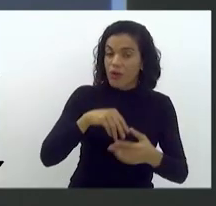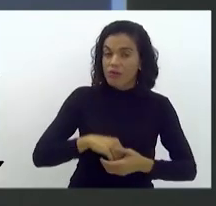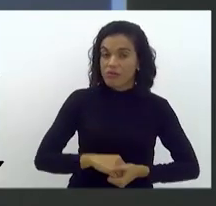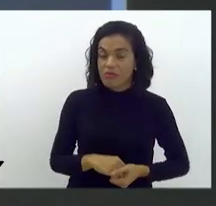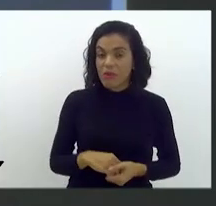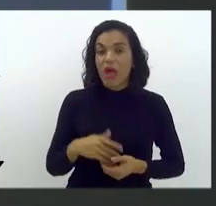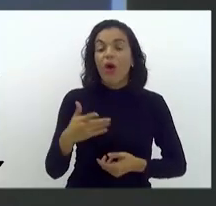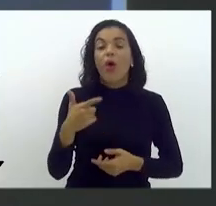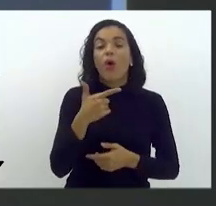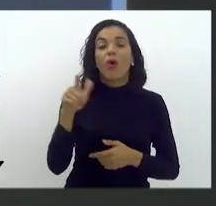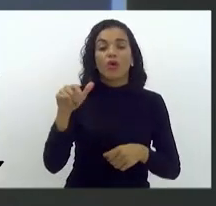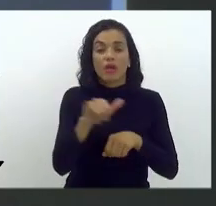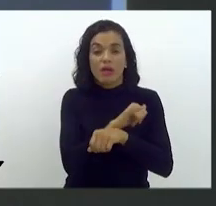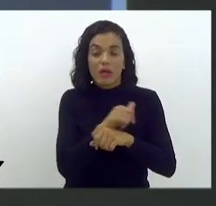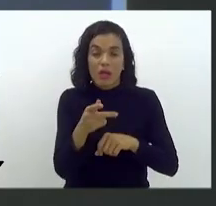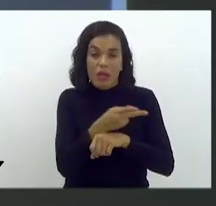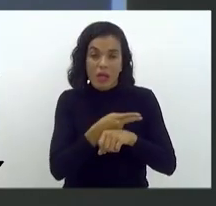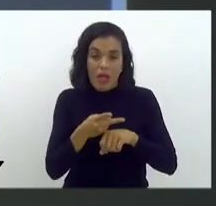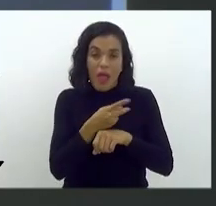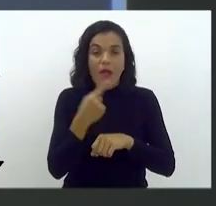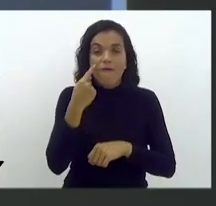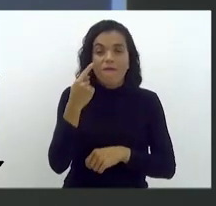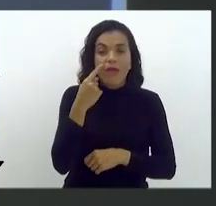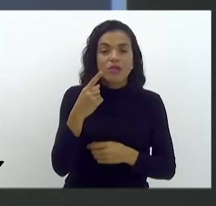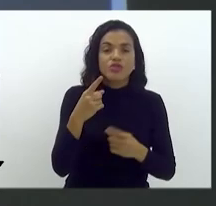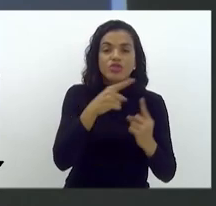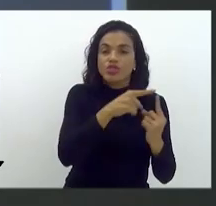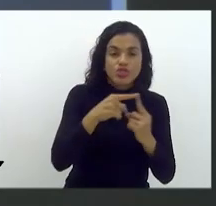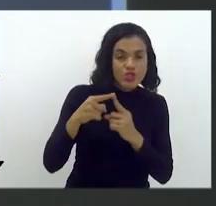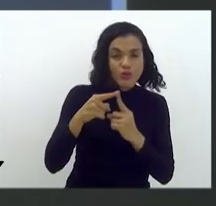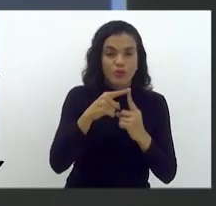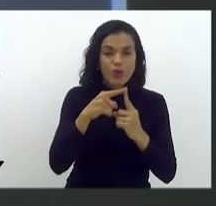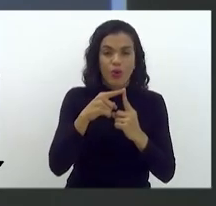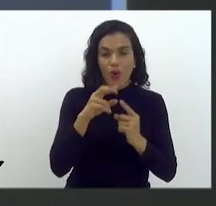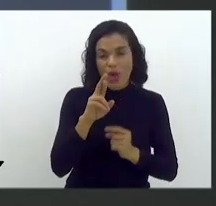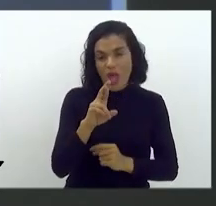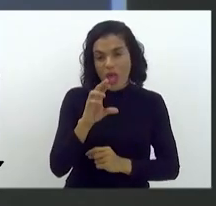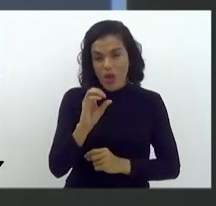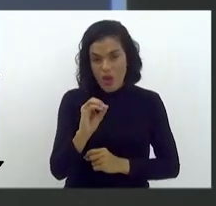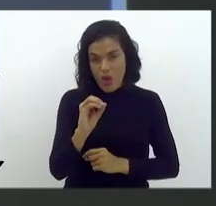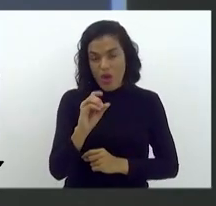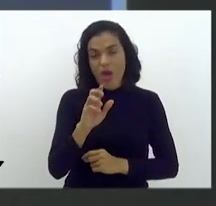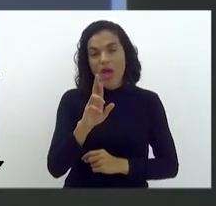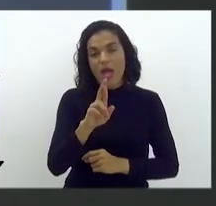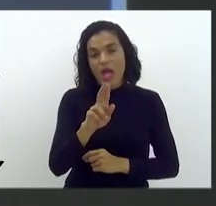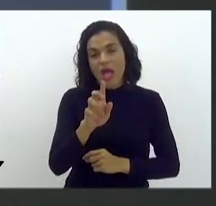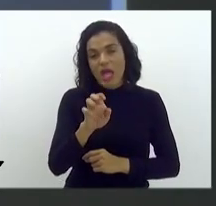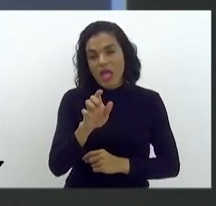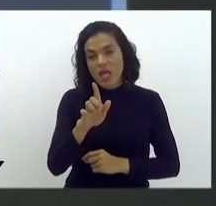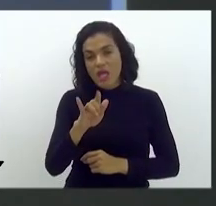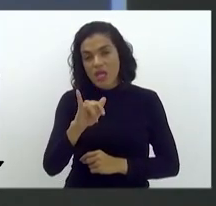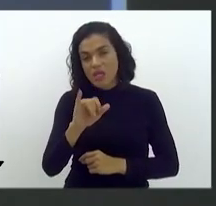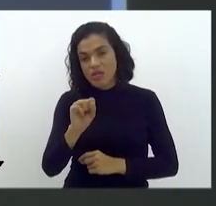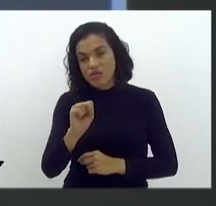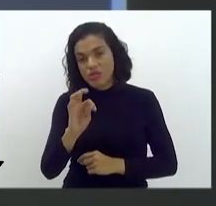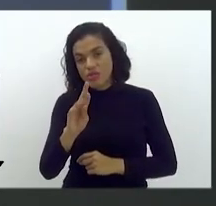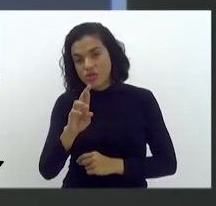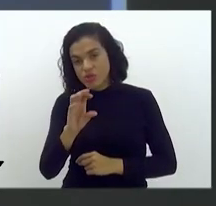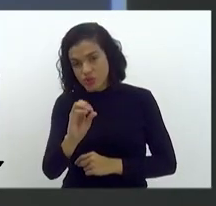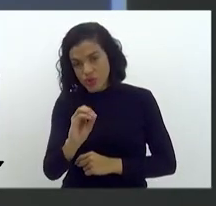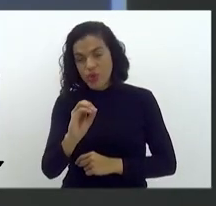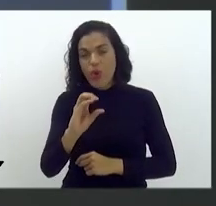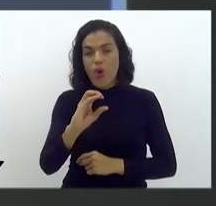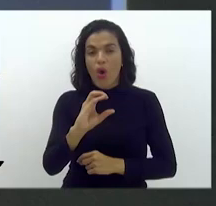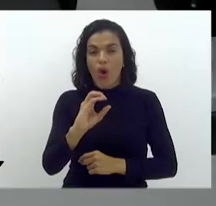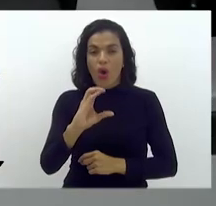outro jeito de procurar seria pela dinâmica do ro por exemplo que aí lá na dinâmica do pode ser dito que o crime foi cometido na minha